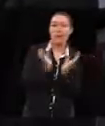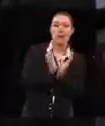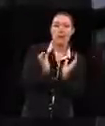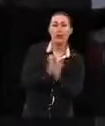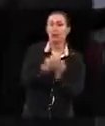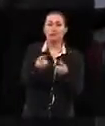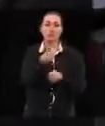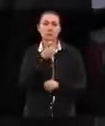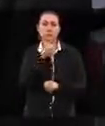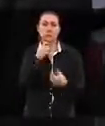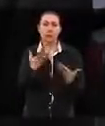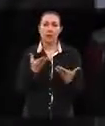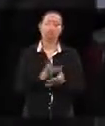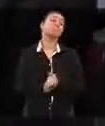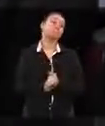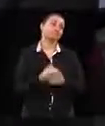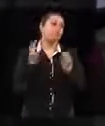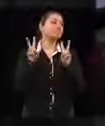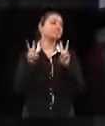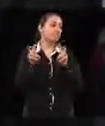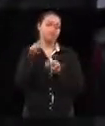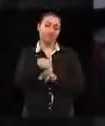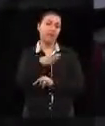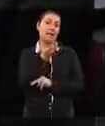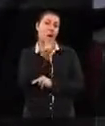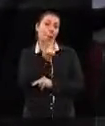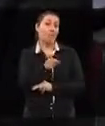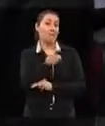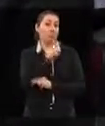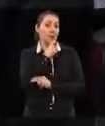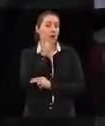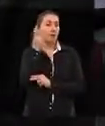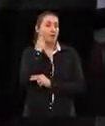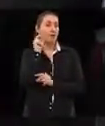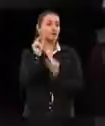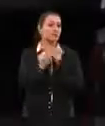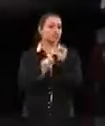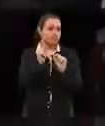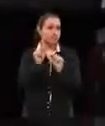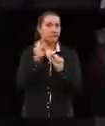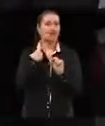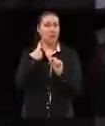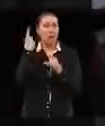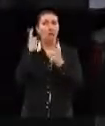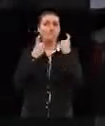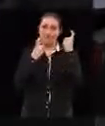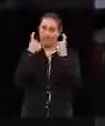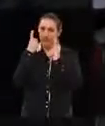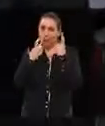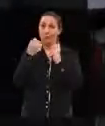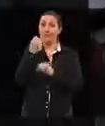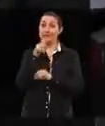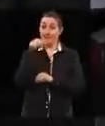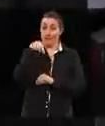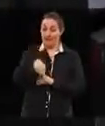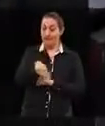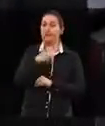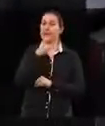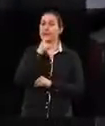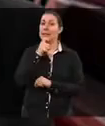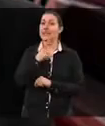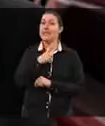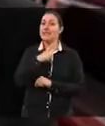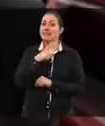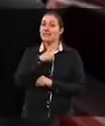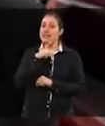exemplo, legumes congelados? Olha, a questão dos alimentos congelados, a gente tem que pensar o seguinte: o que mais me preocupa são se esses